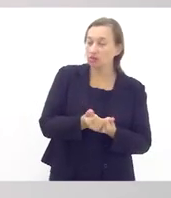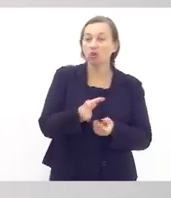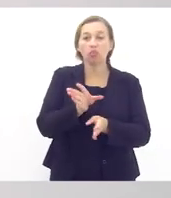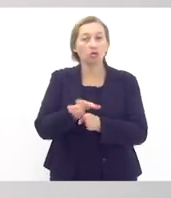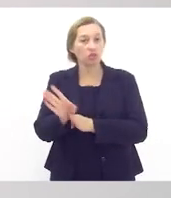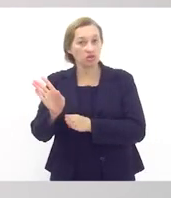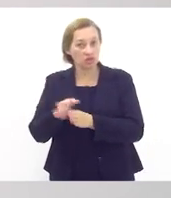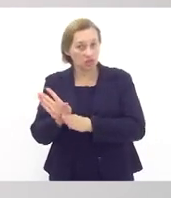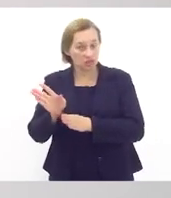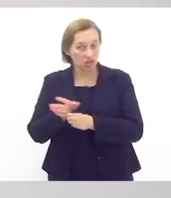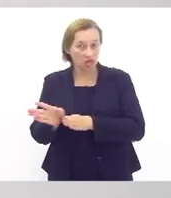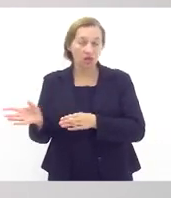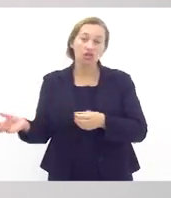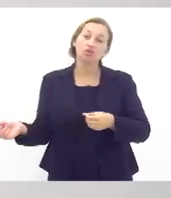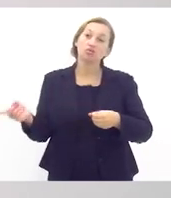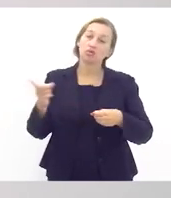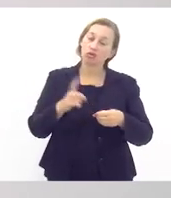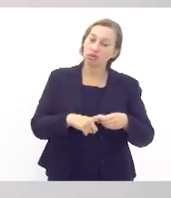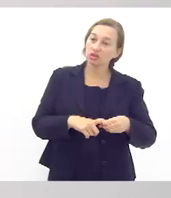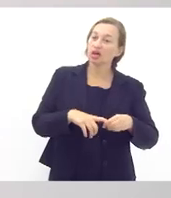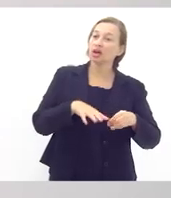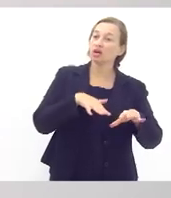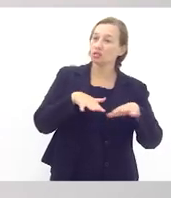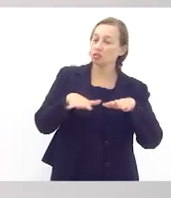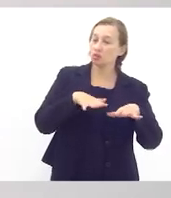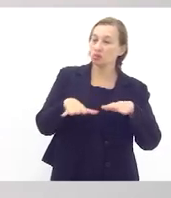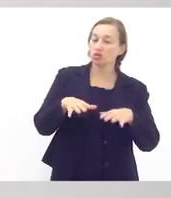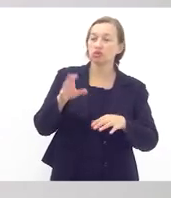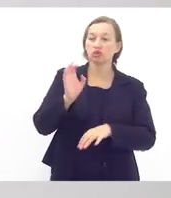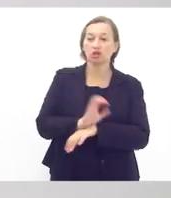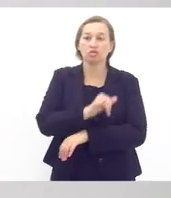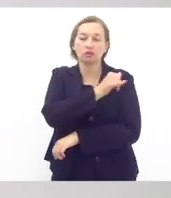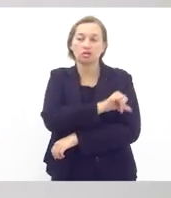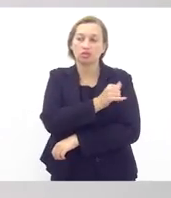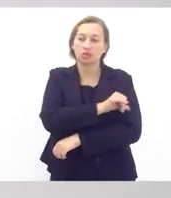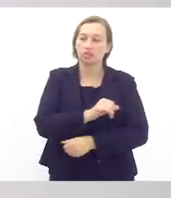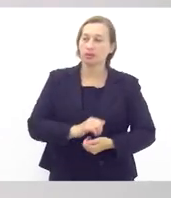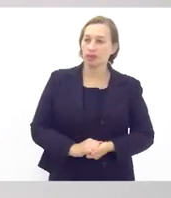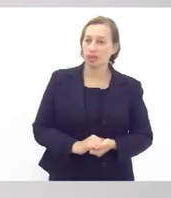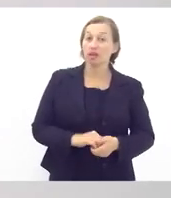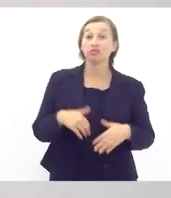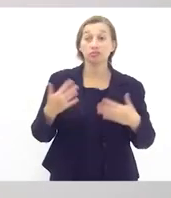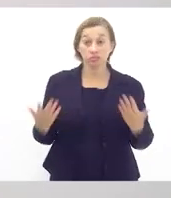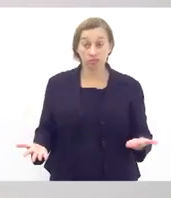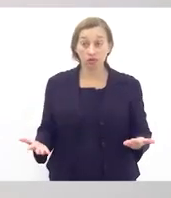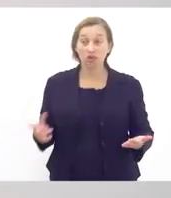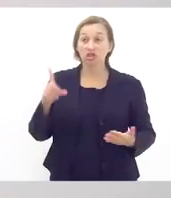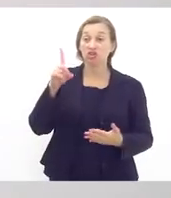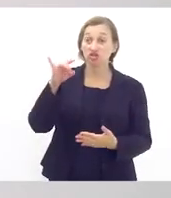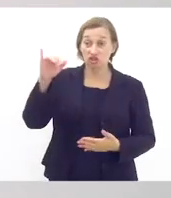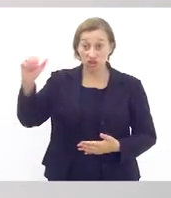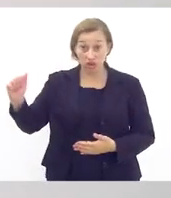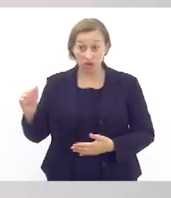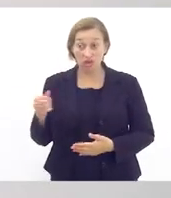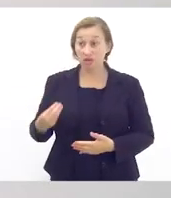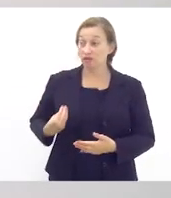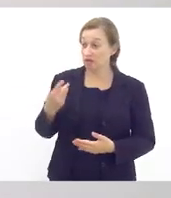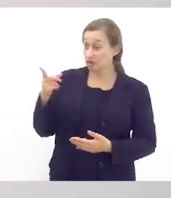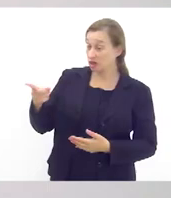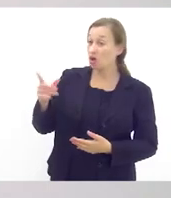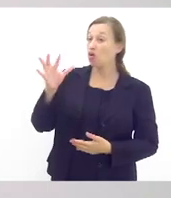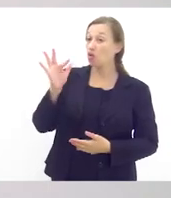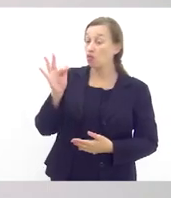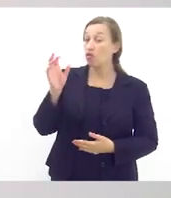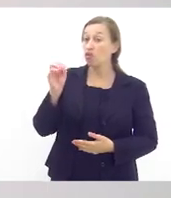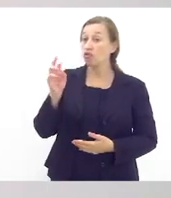orientados a replicarem esse movimento do Estado do Rio de Janeiro então Diana tá aí que também o fórum